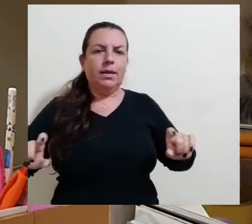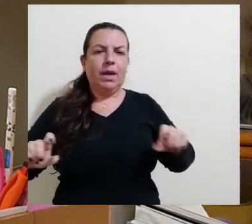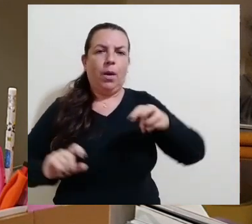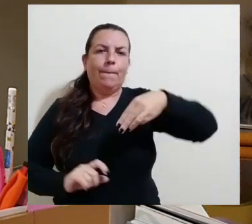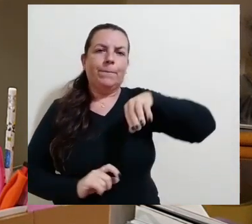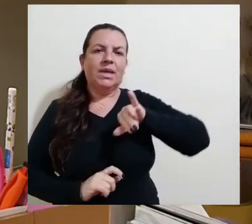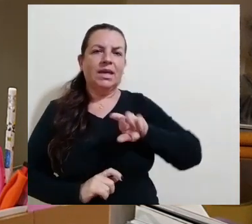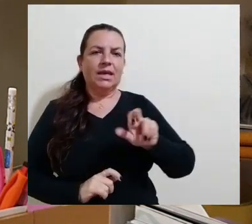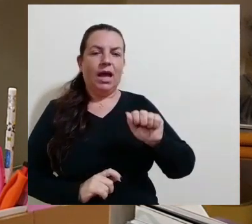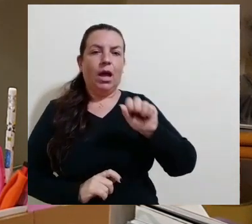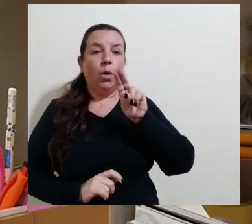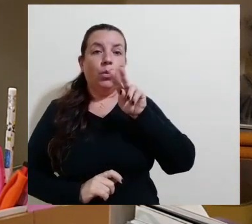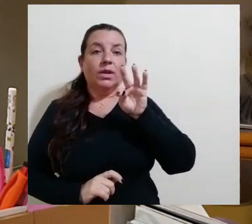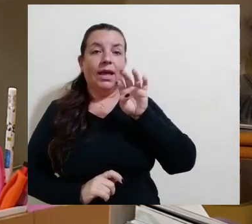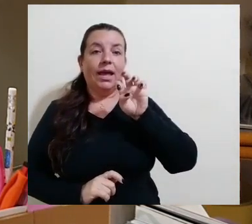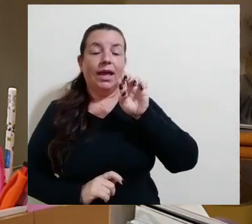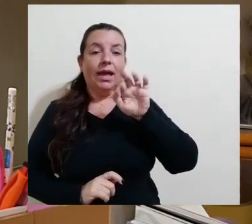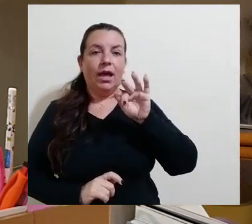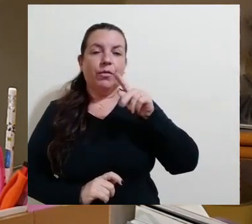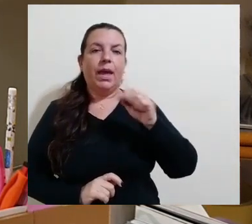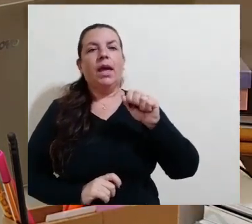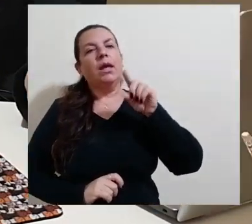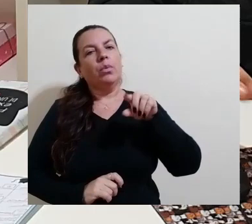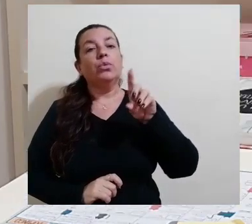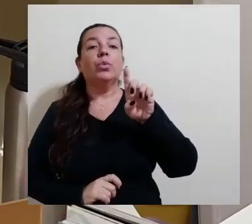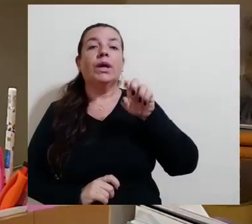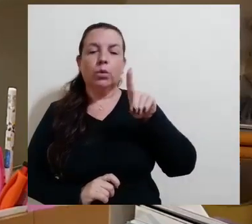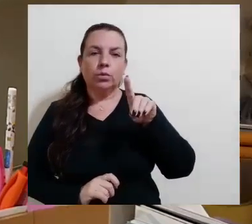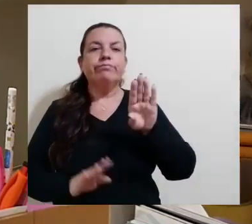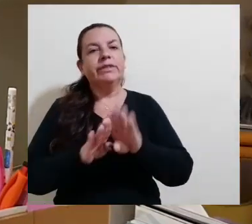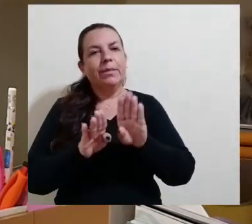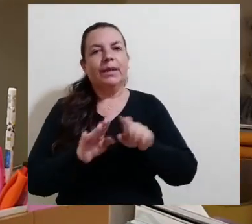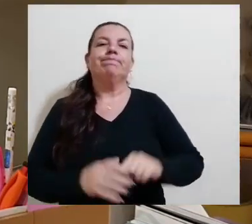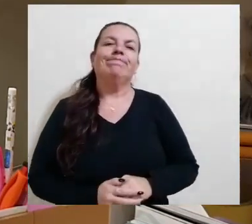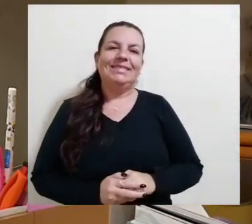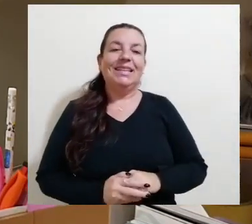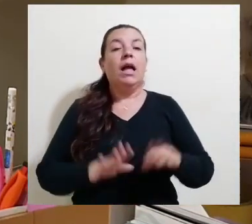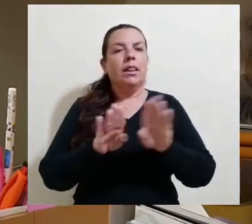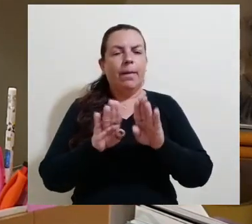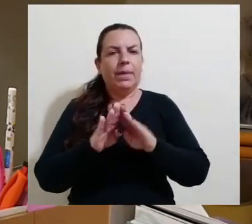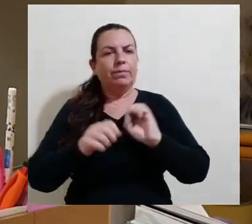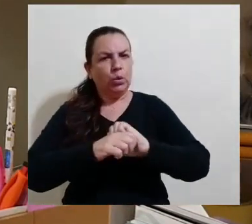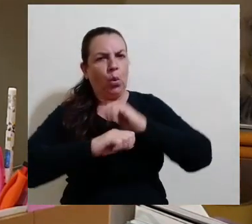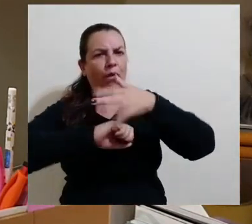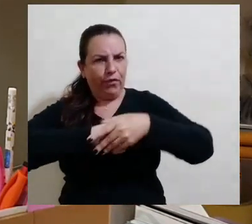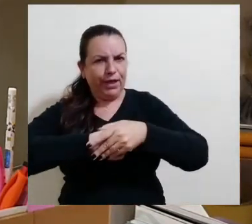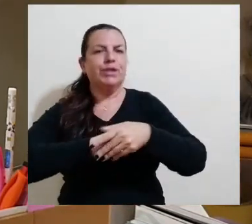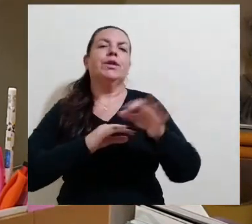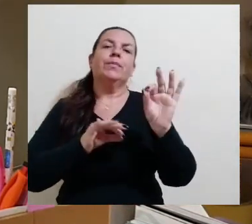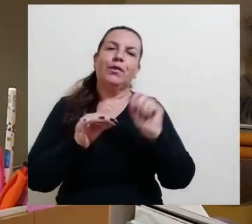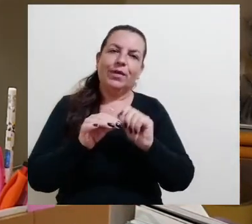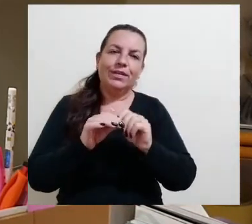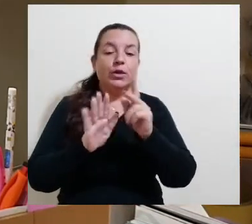eles pelo e-mail mira arroba utfpr.edu.br ainda no tratamento de couve de 19 e ainda